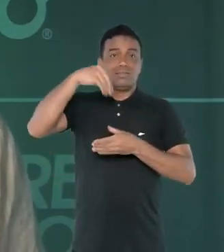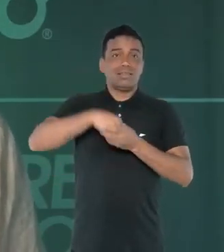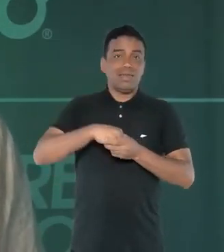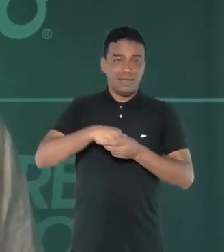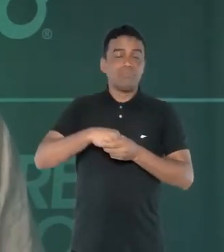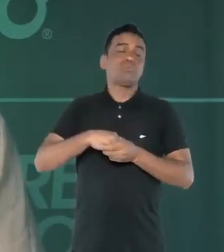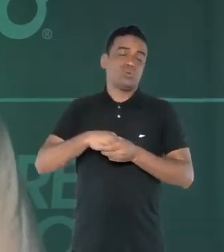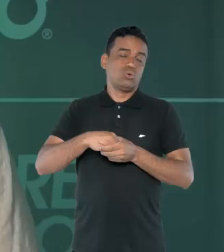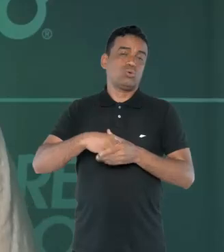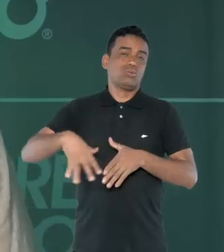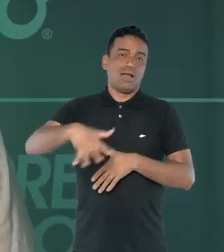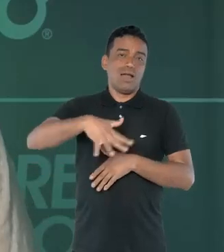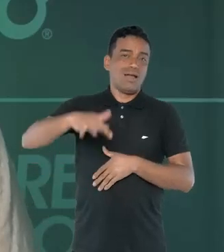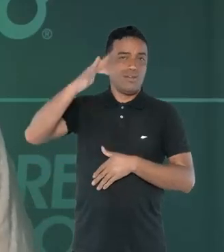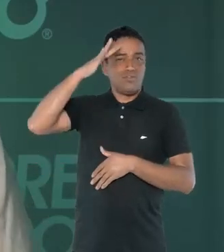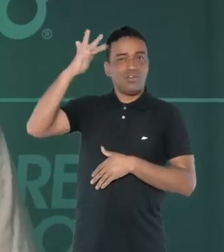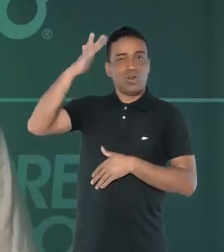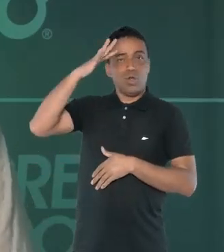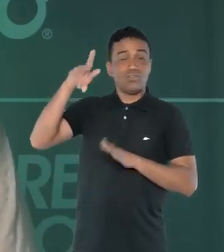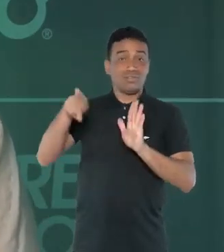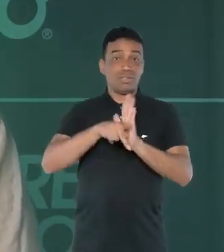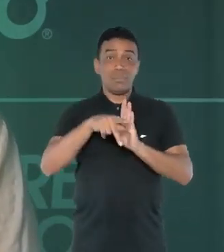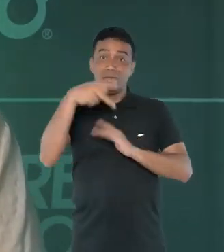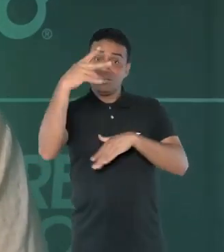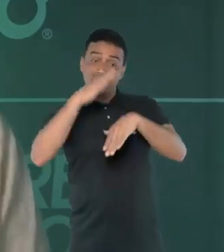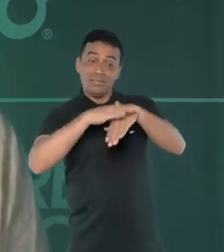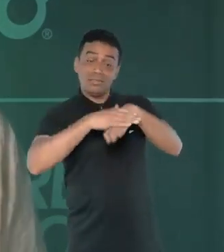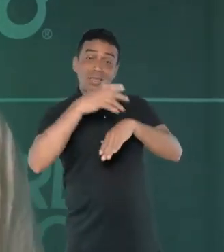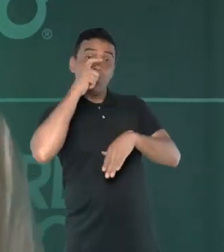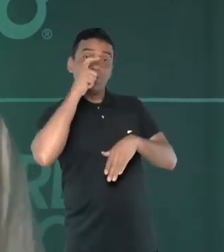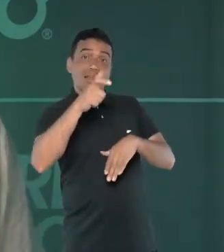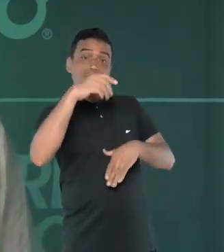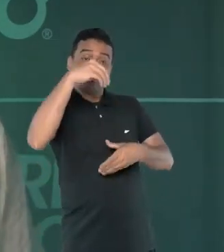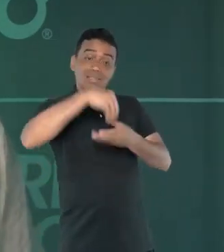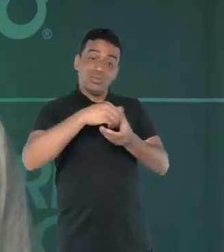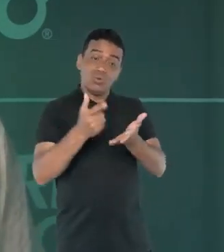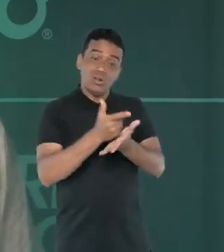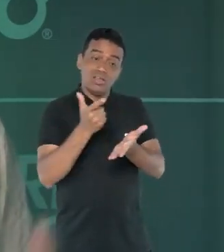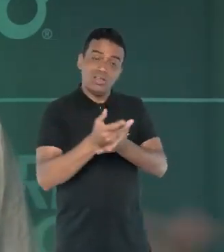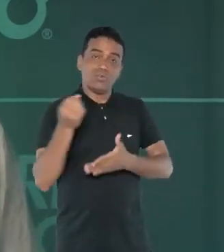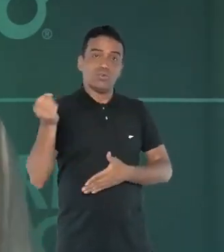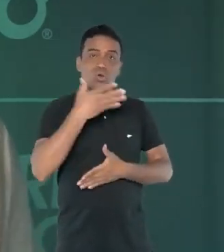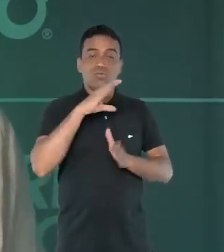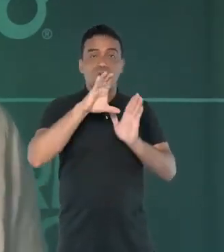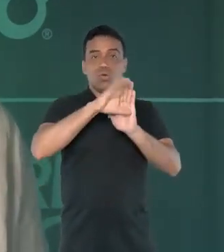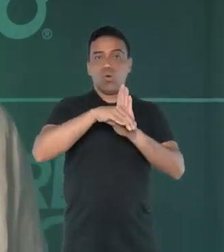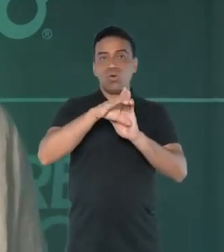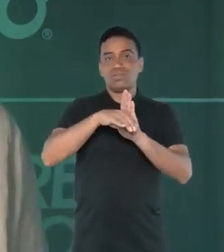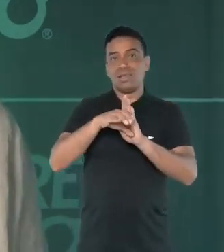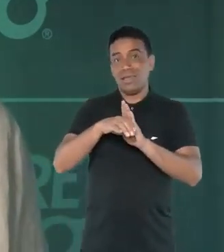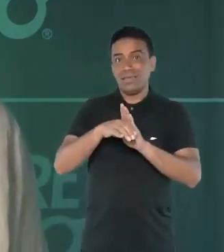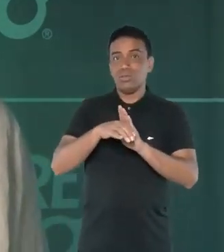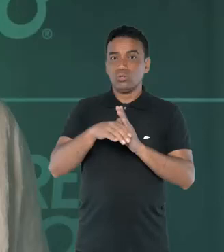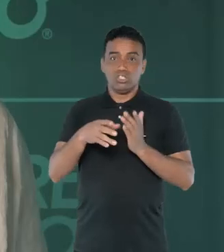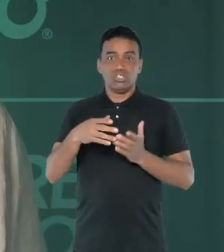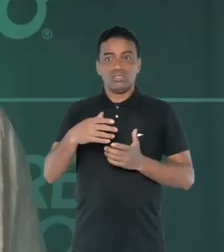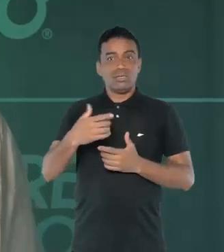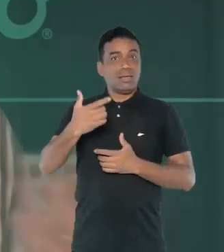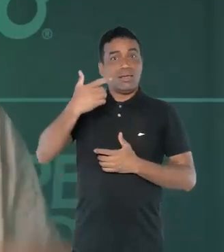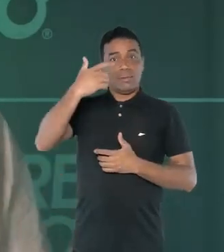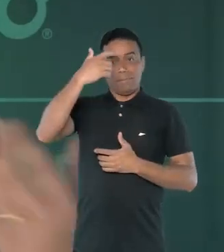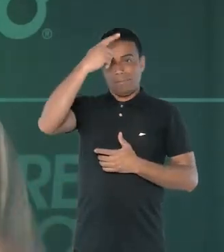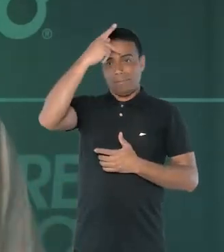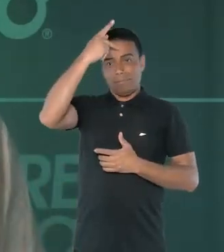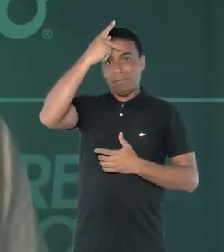do filósofo e no seu interesse nesse livro novo, que são os conceitos de reputação e simpatia, que eu acho